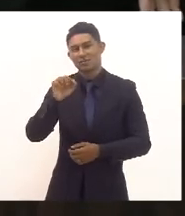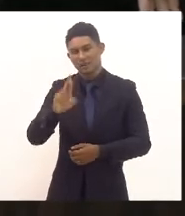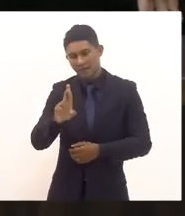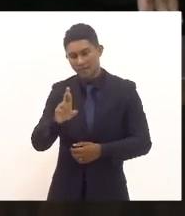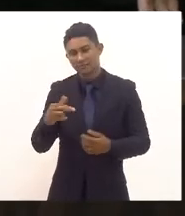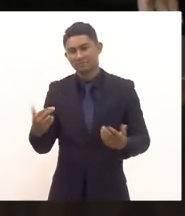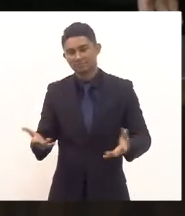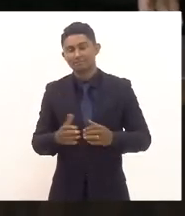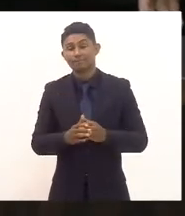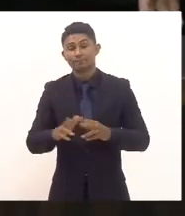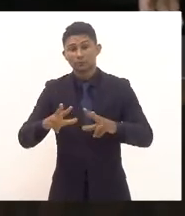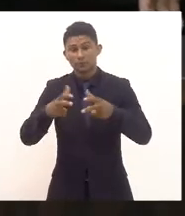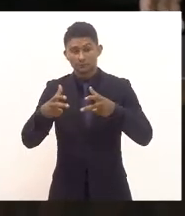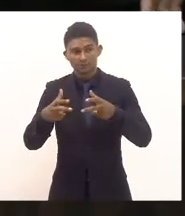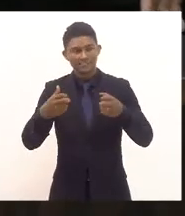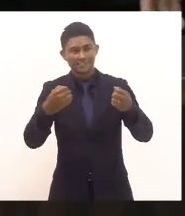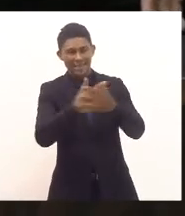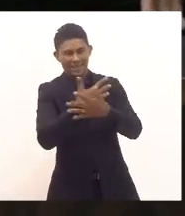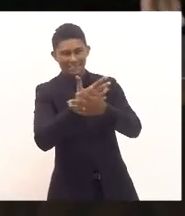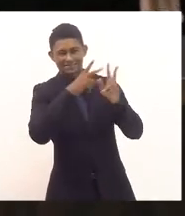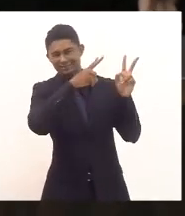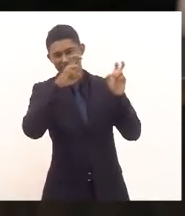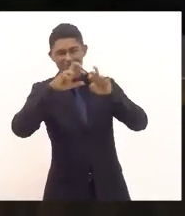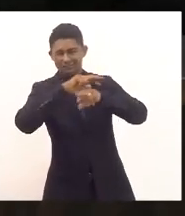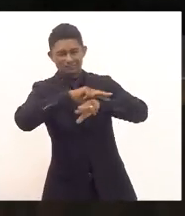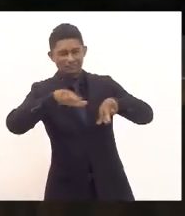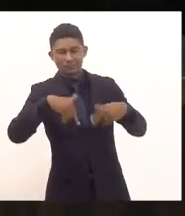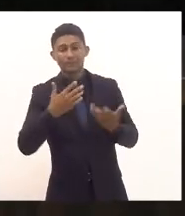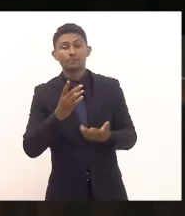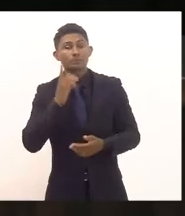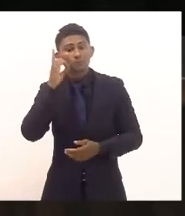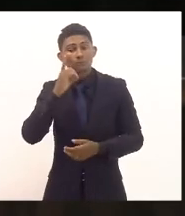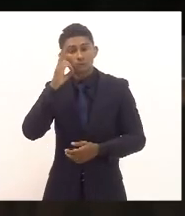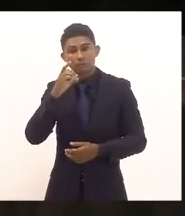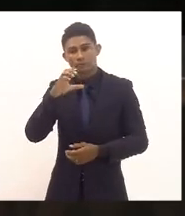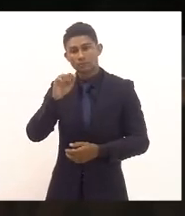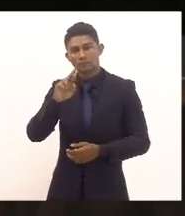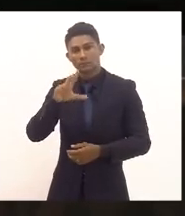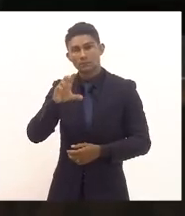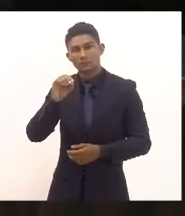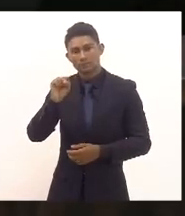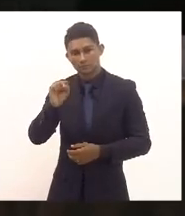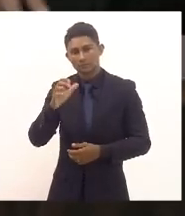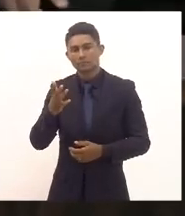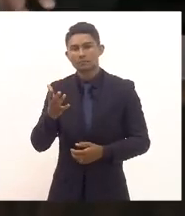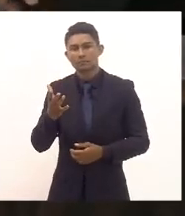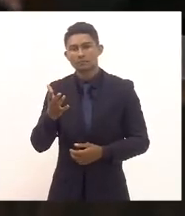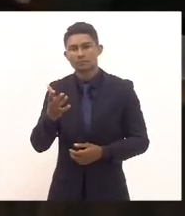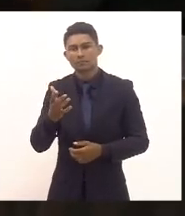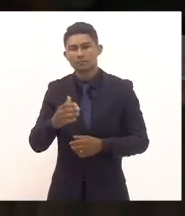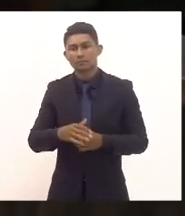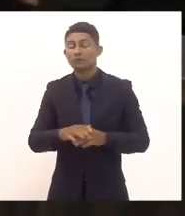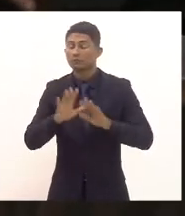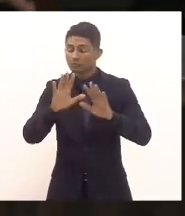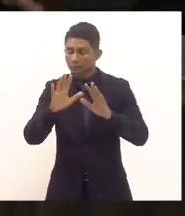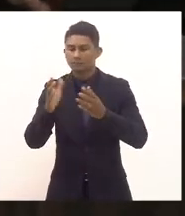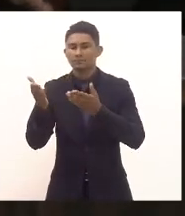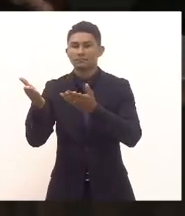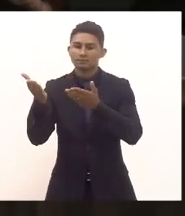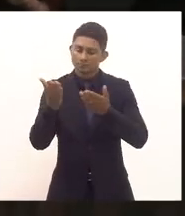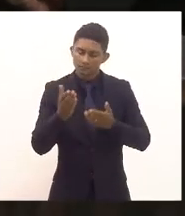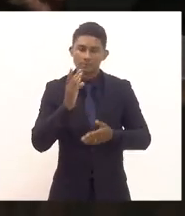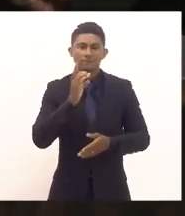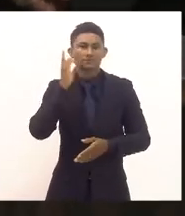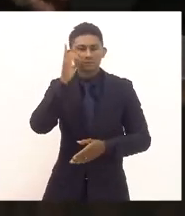comissão de assuntos municipais deputado Carlos de Macedo Deputado presidência eu convido a